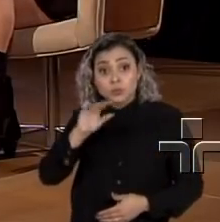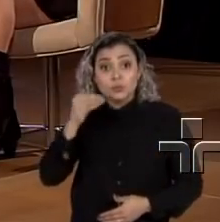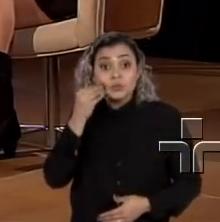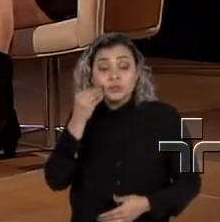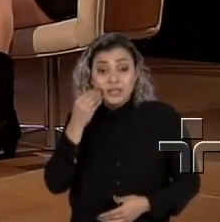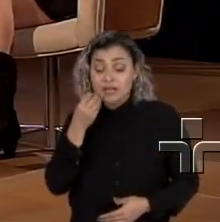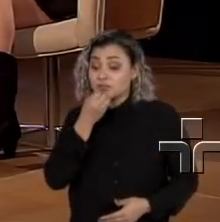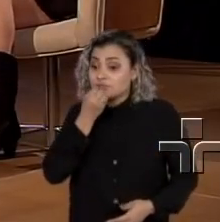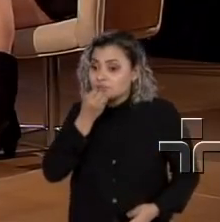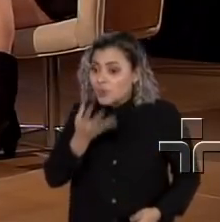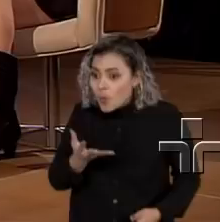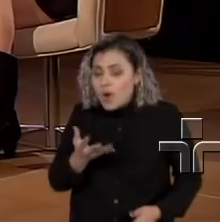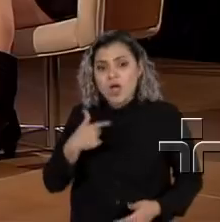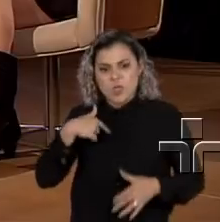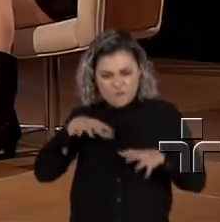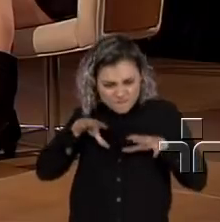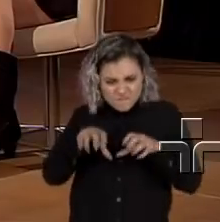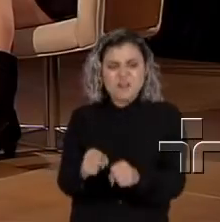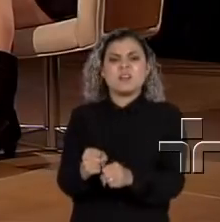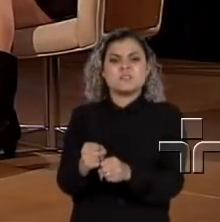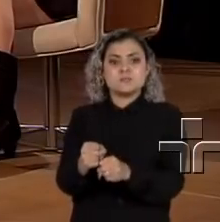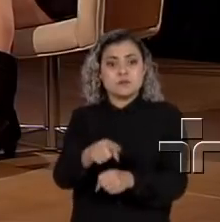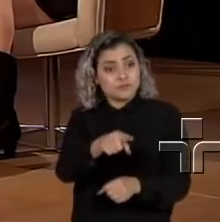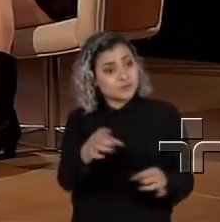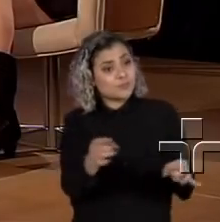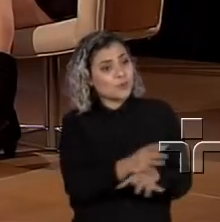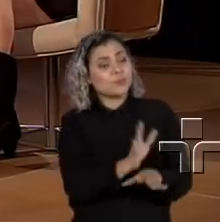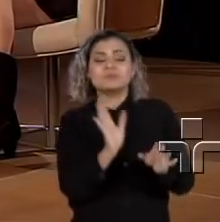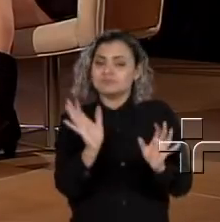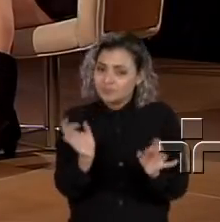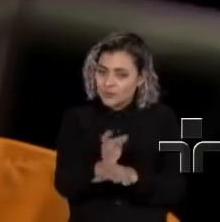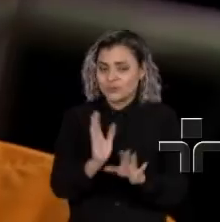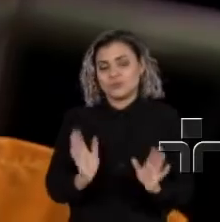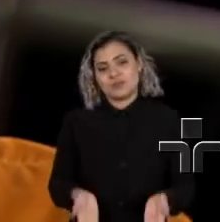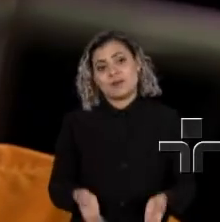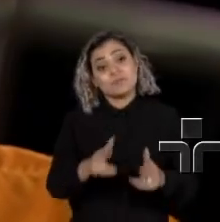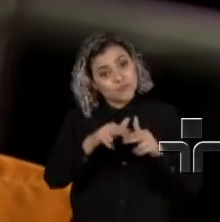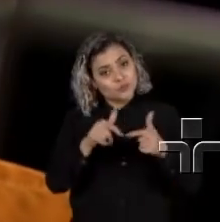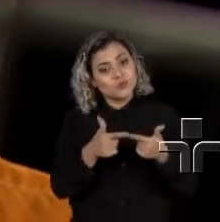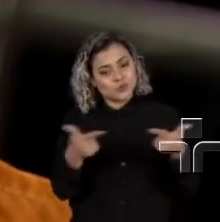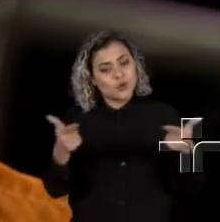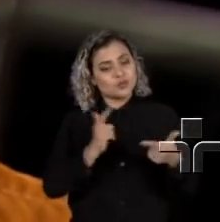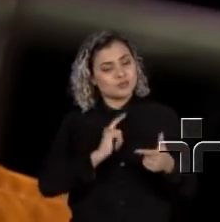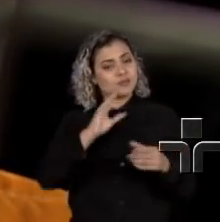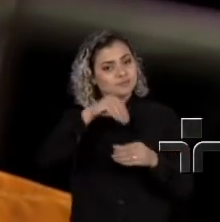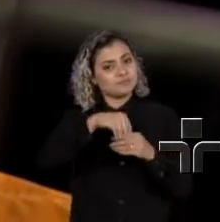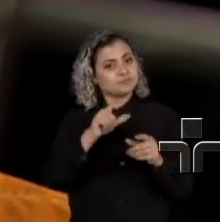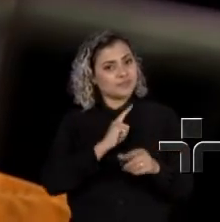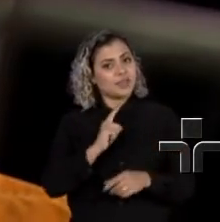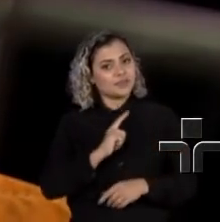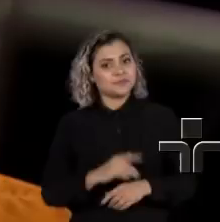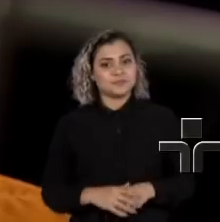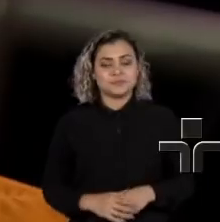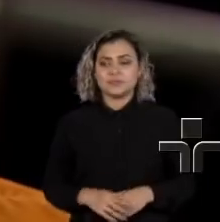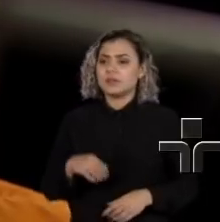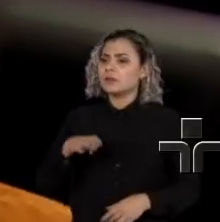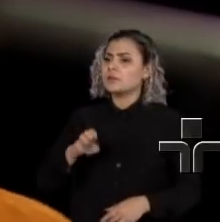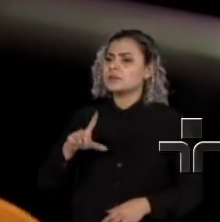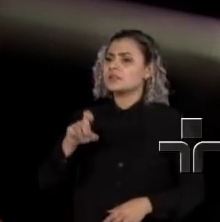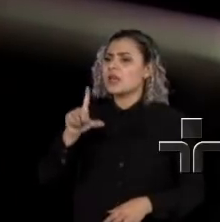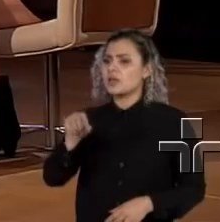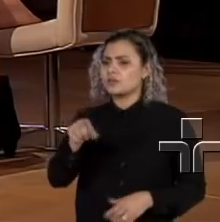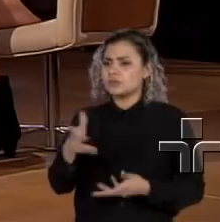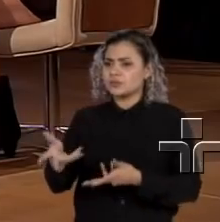na minha vida... Você segurou. Eu segurei. E você estava preparado? Eu estava preparado. Então, tem o fator sorte nisso também. Marcelo, você foi convidado agora